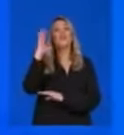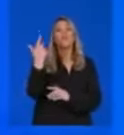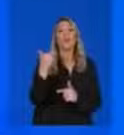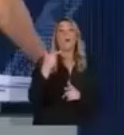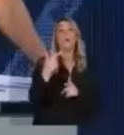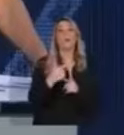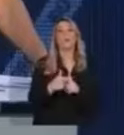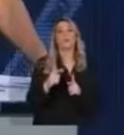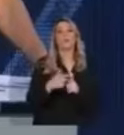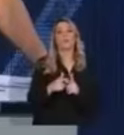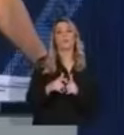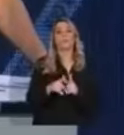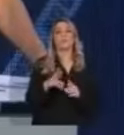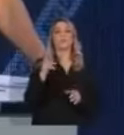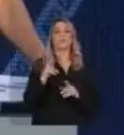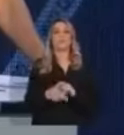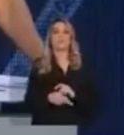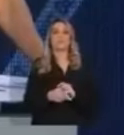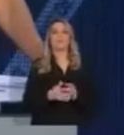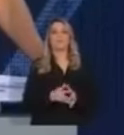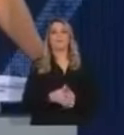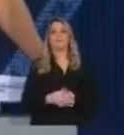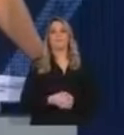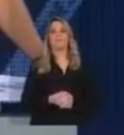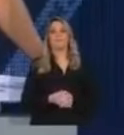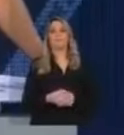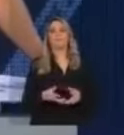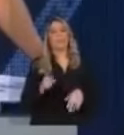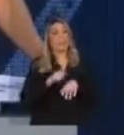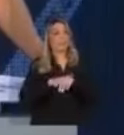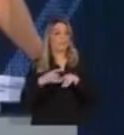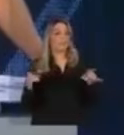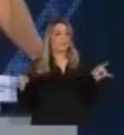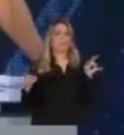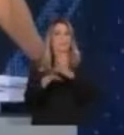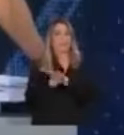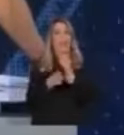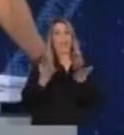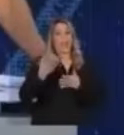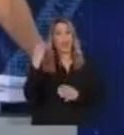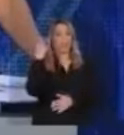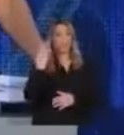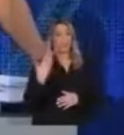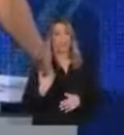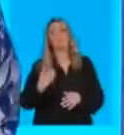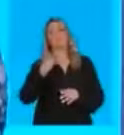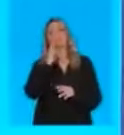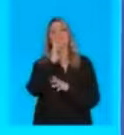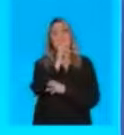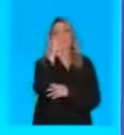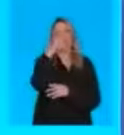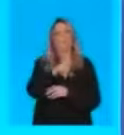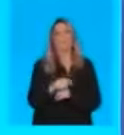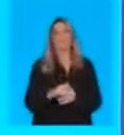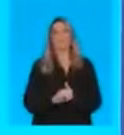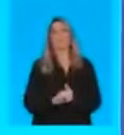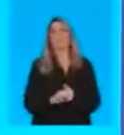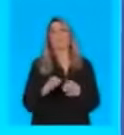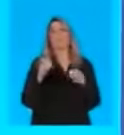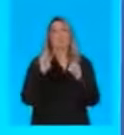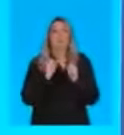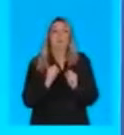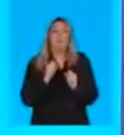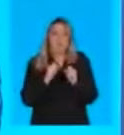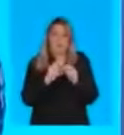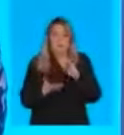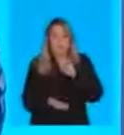do desemprego no Rio de Janeiro nas nossas comunid tempo encerrado a candidata Jandir tem minuto PR tréplica podemos abstrair o